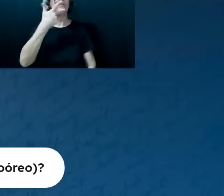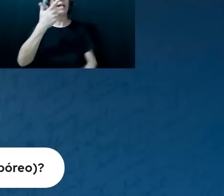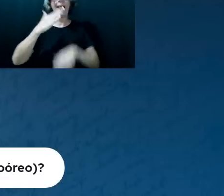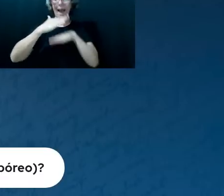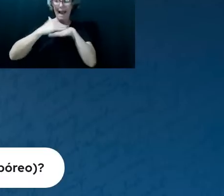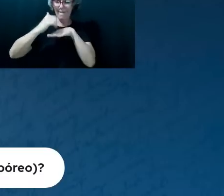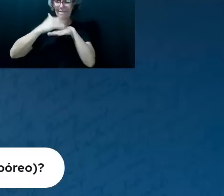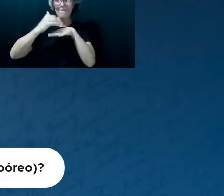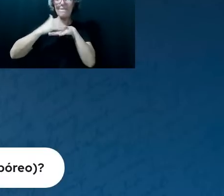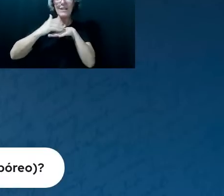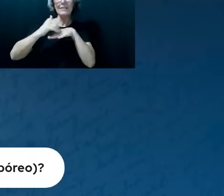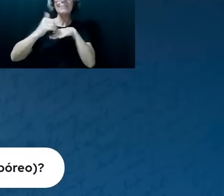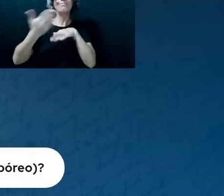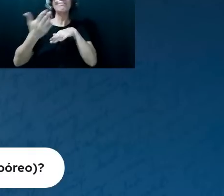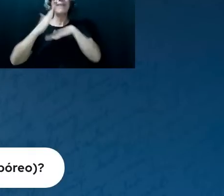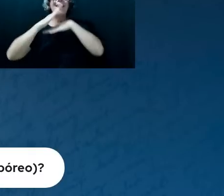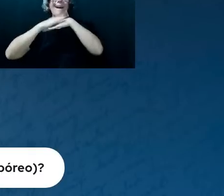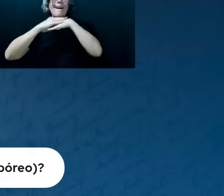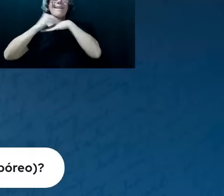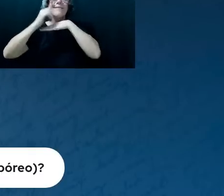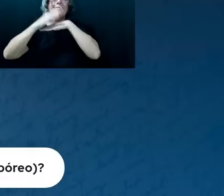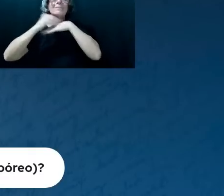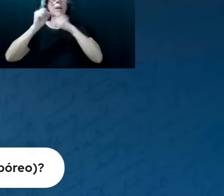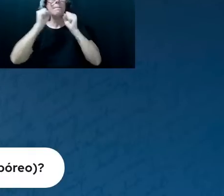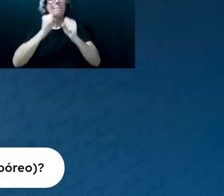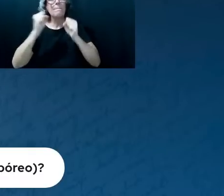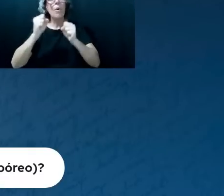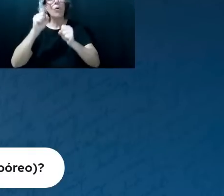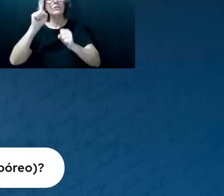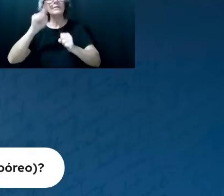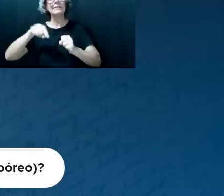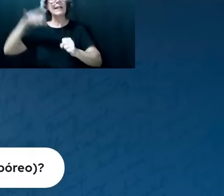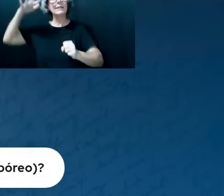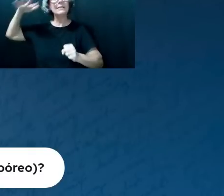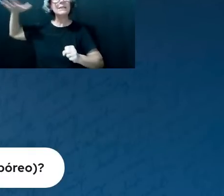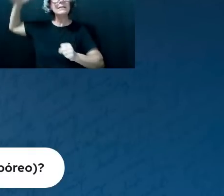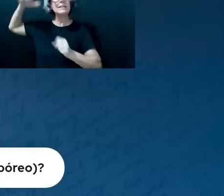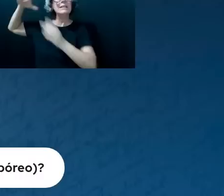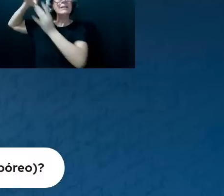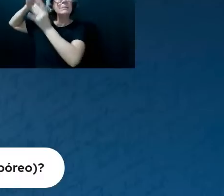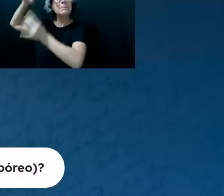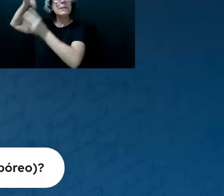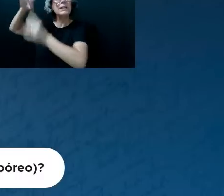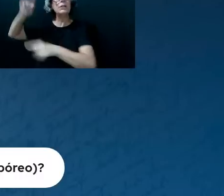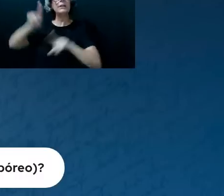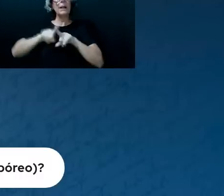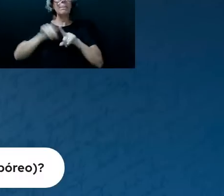e carnal no mundo corpóreo? Está dentro do que o Flávio estava comentando.